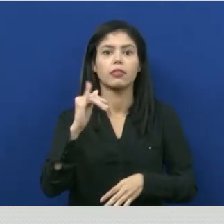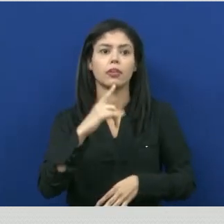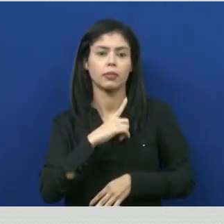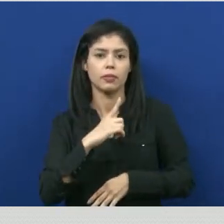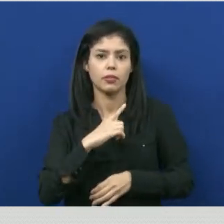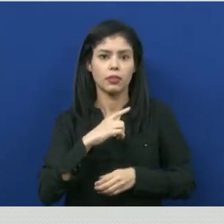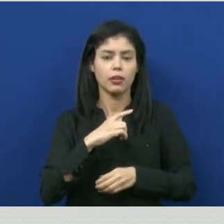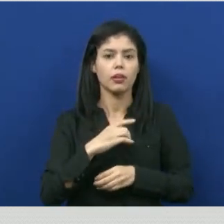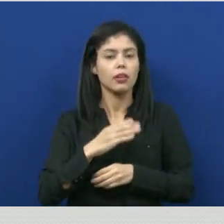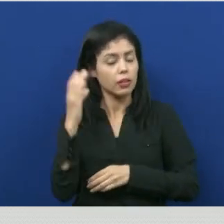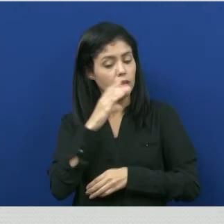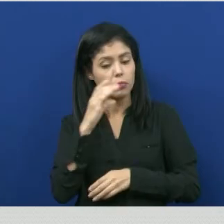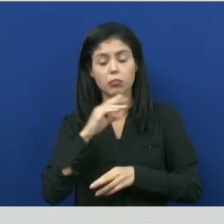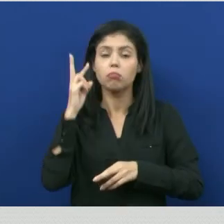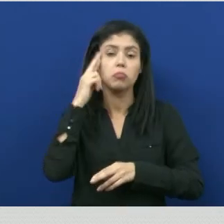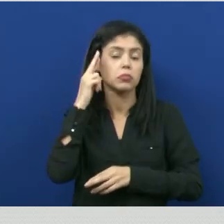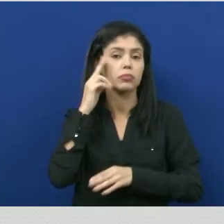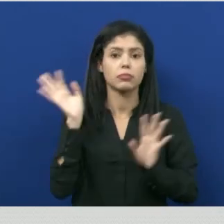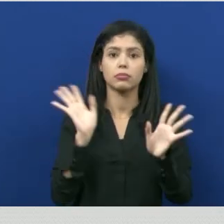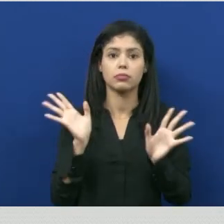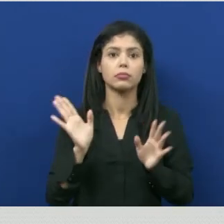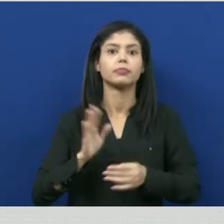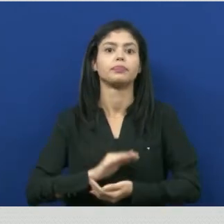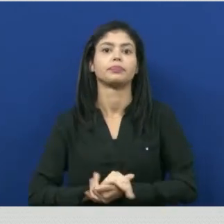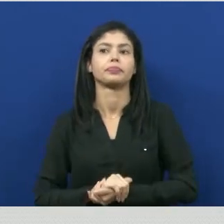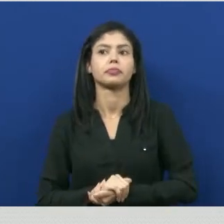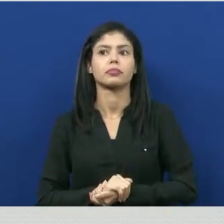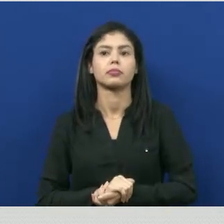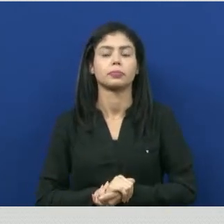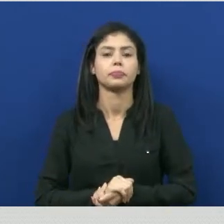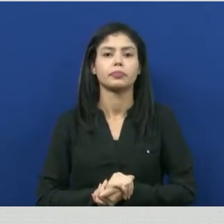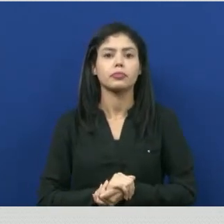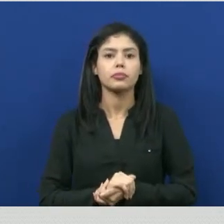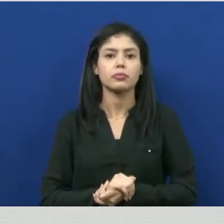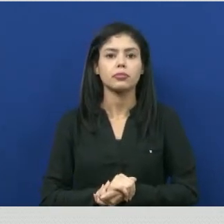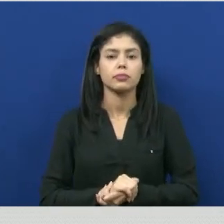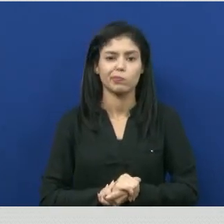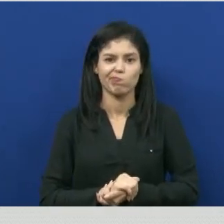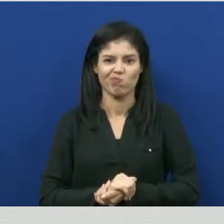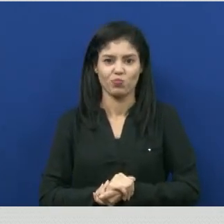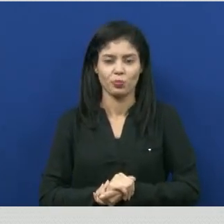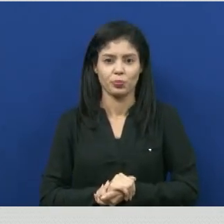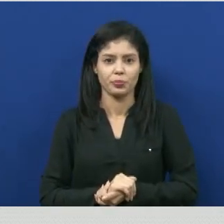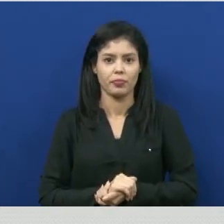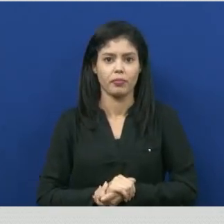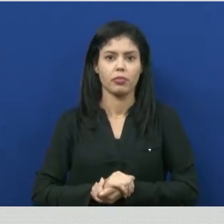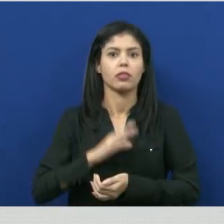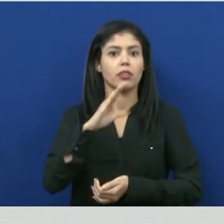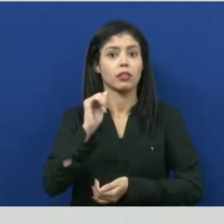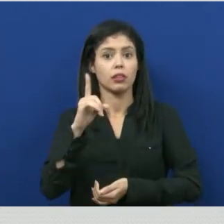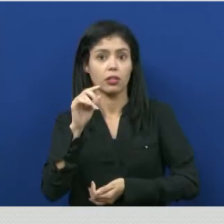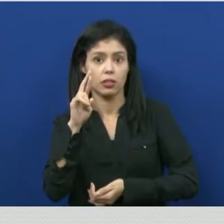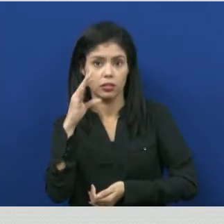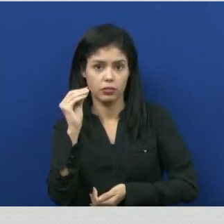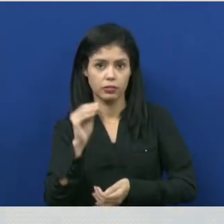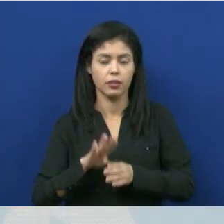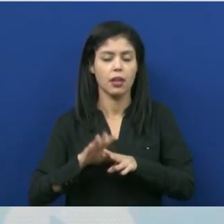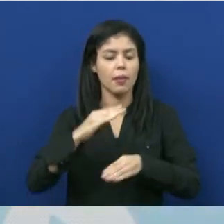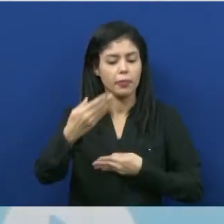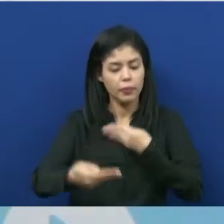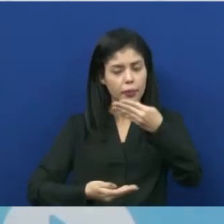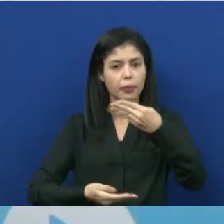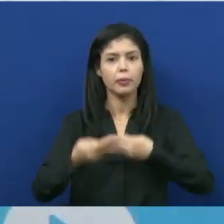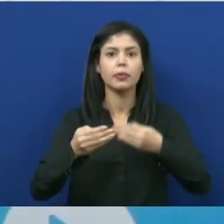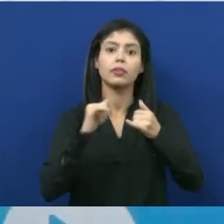maneira espontânea, de maneira natural. Então, calor nada mais é do que isso, essa transmissão